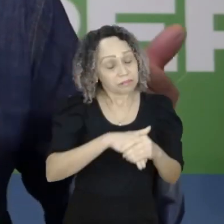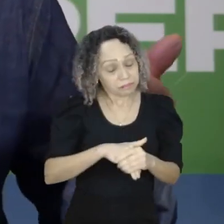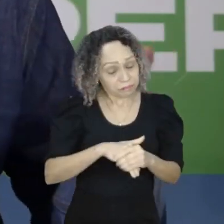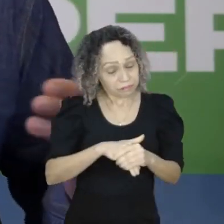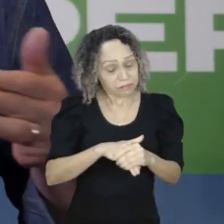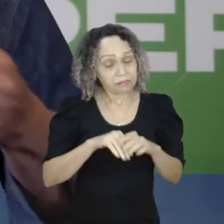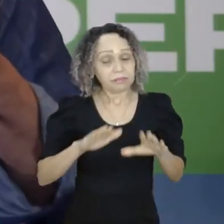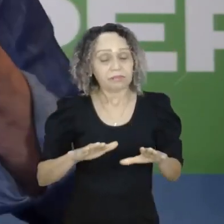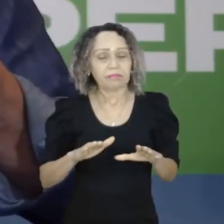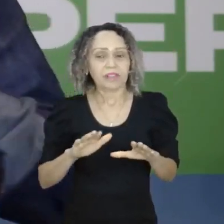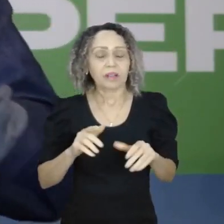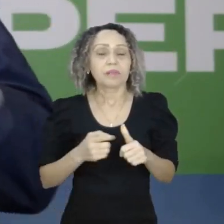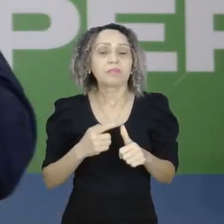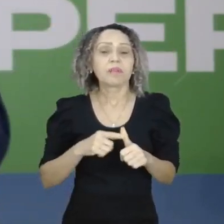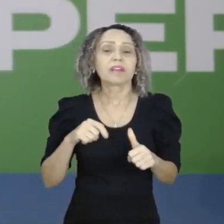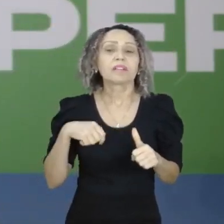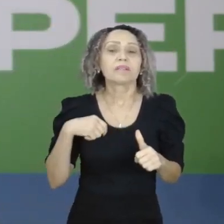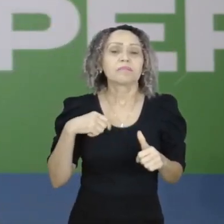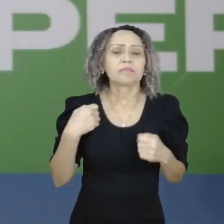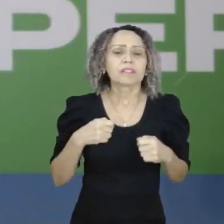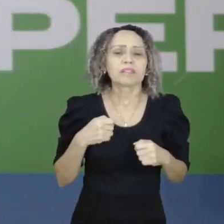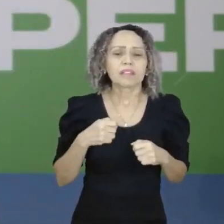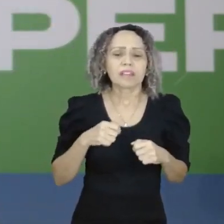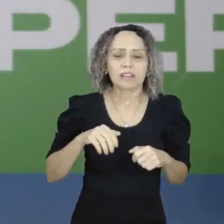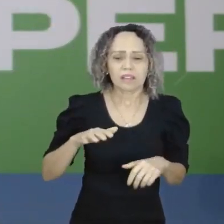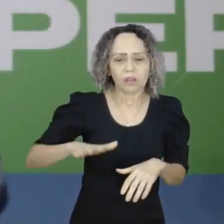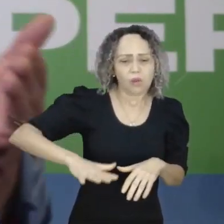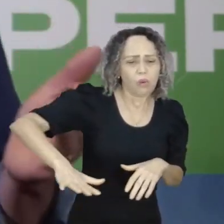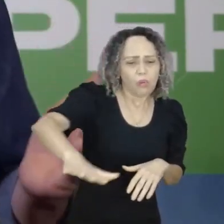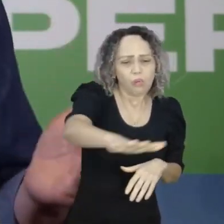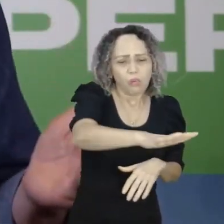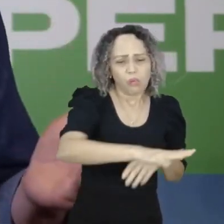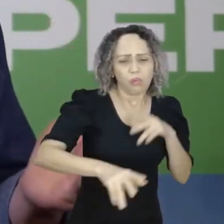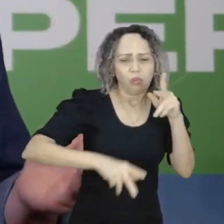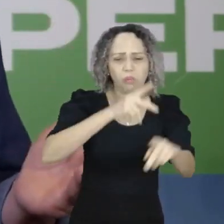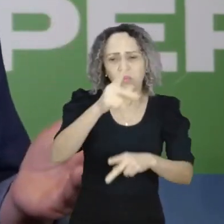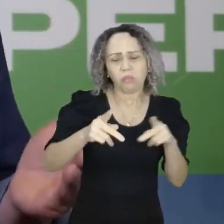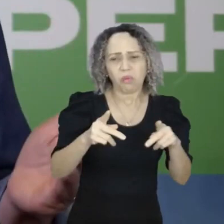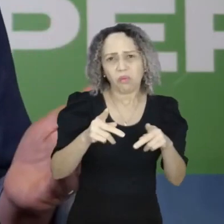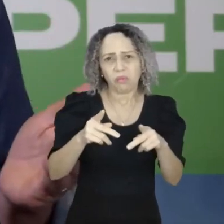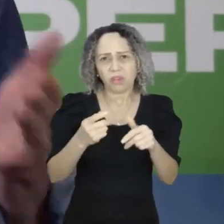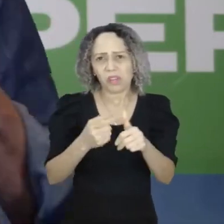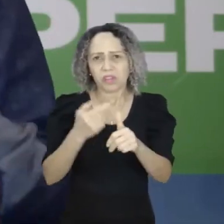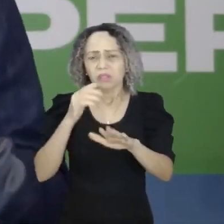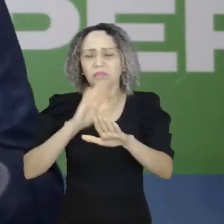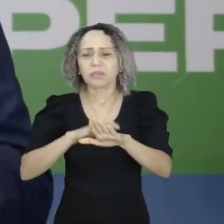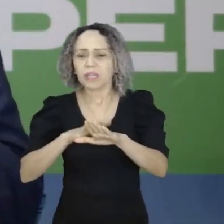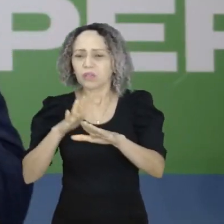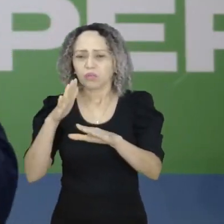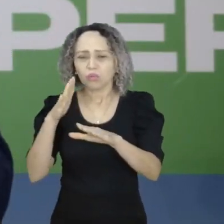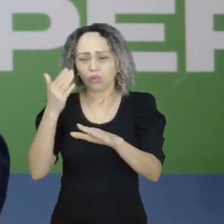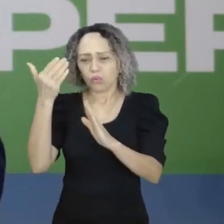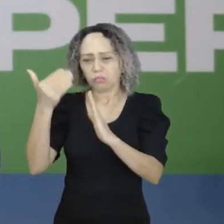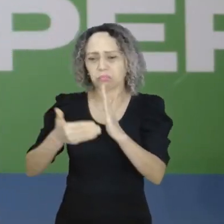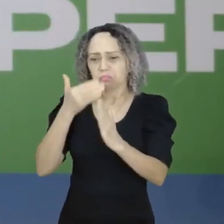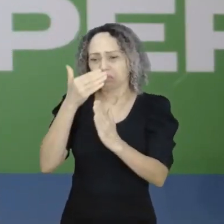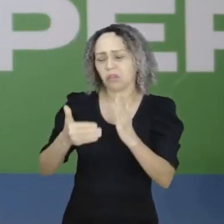pessoas que não foram votar, por qualquer razão que compareça para votar. E, obviamente,